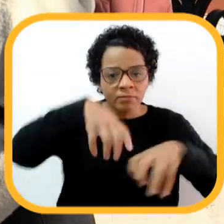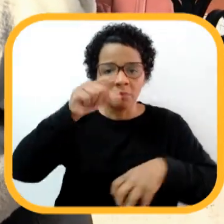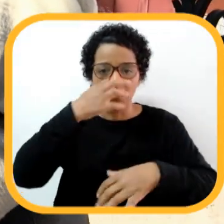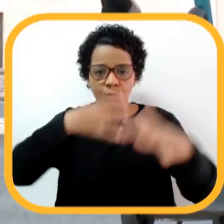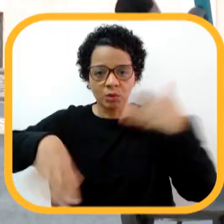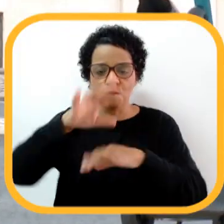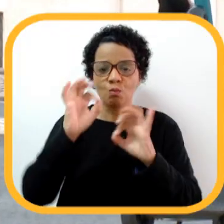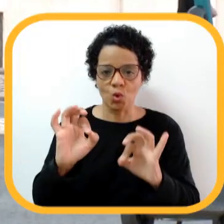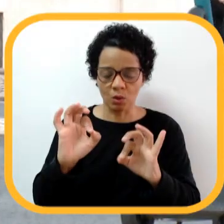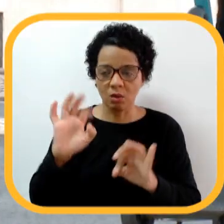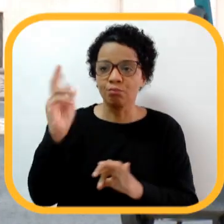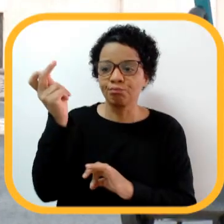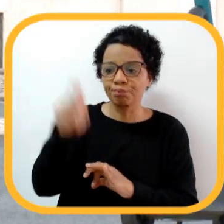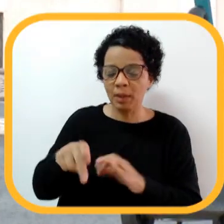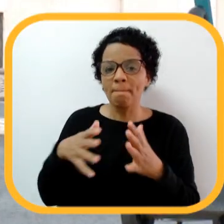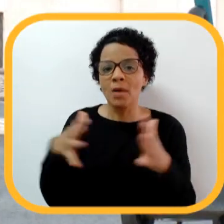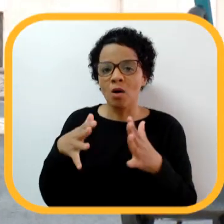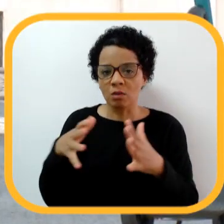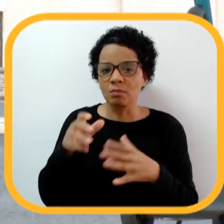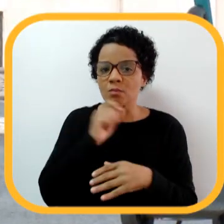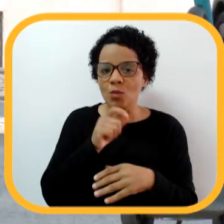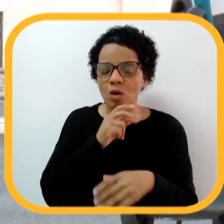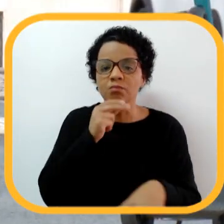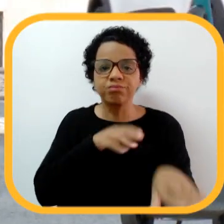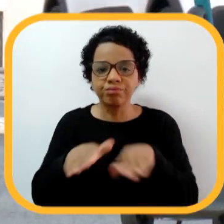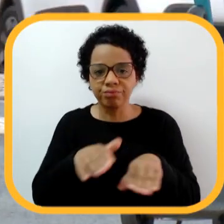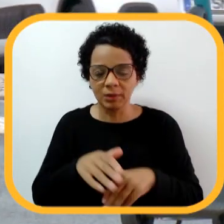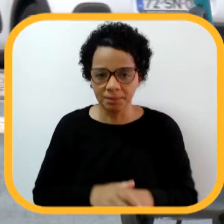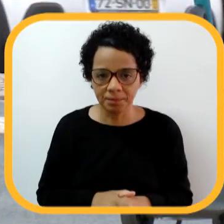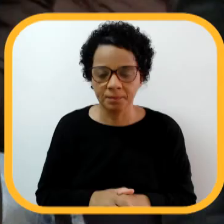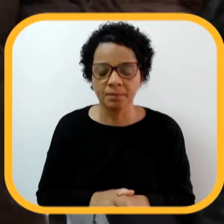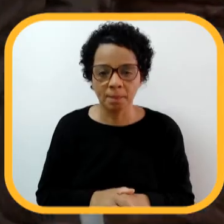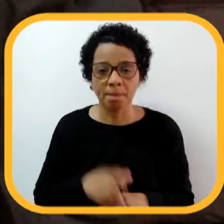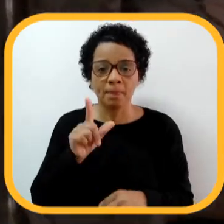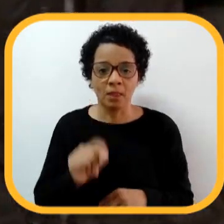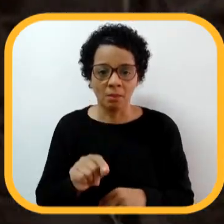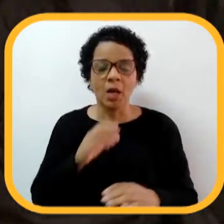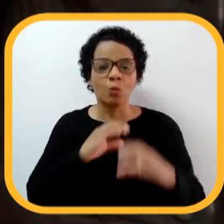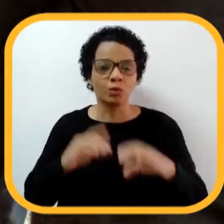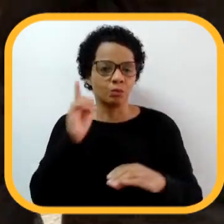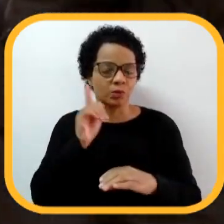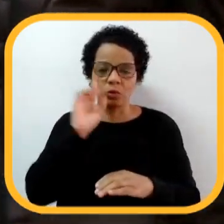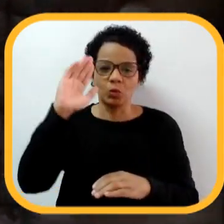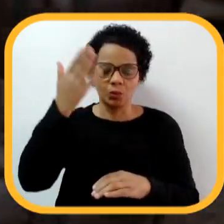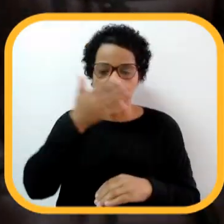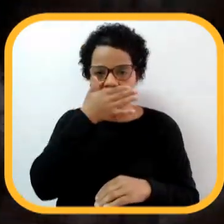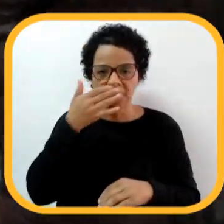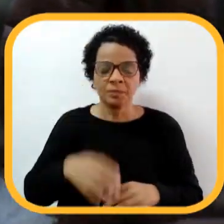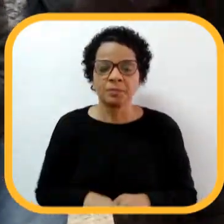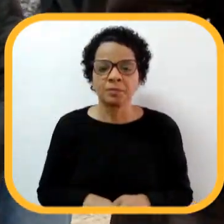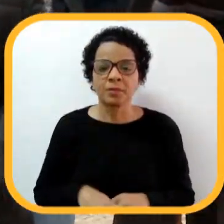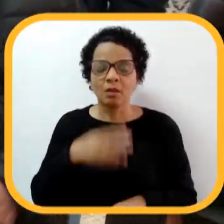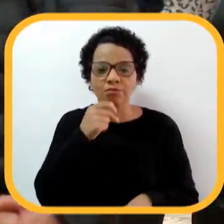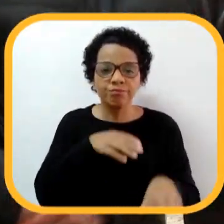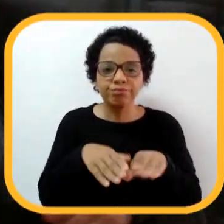as infraestruturas e a população preparadas, caso um maior fenómeno sísmico atinja o nosso território. E para isto, a comunicação é fulcral.